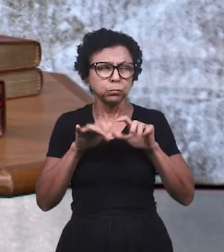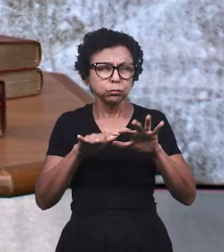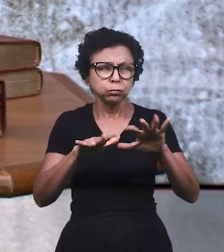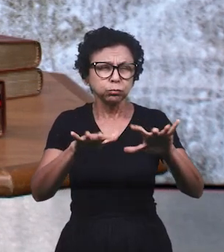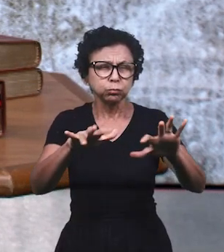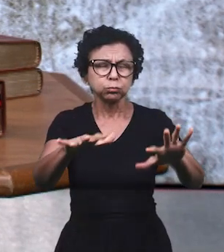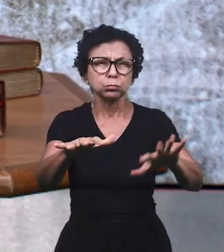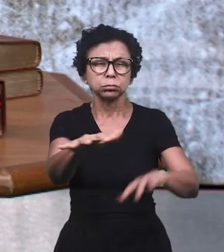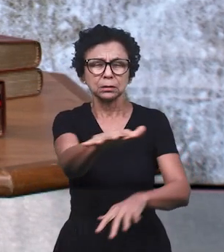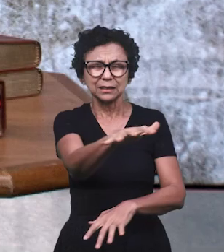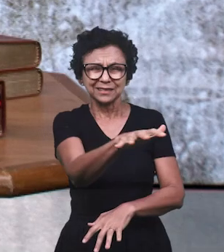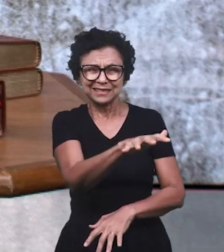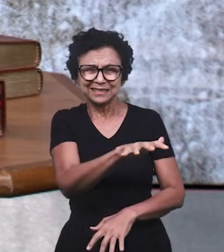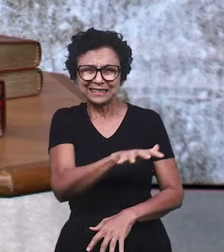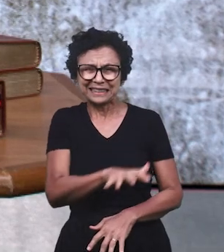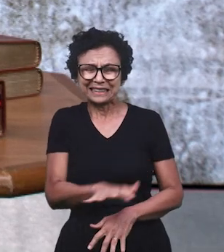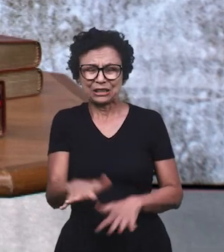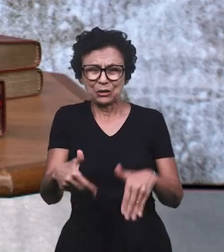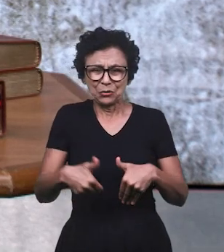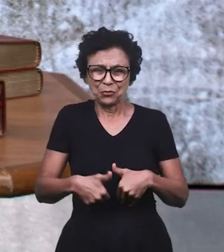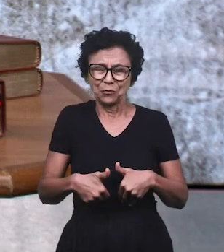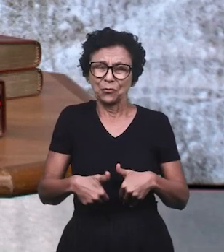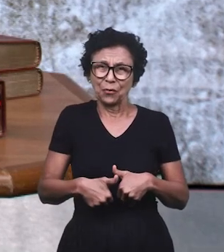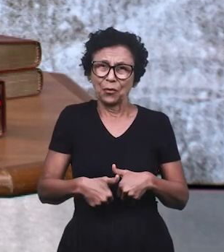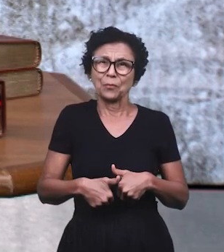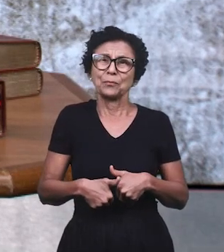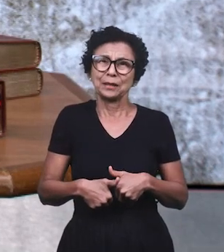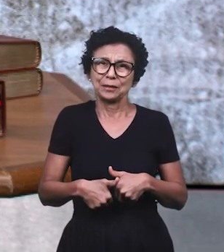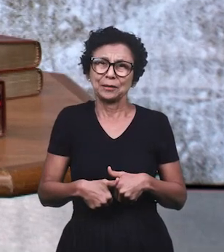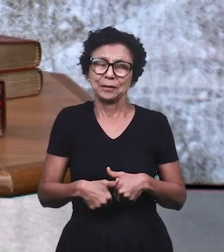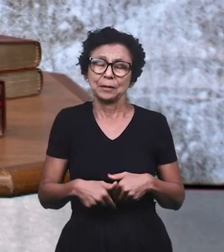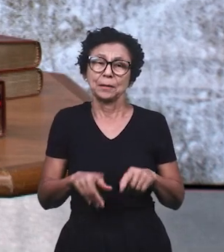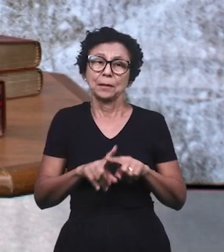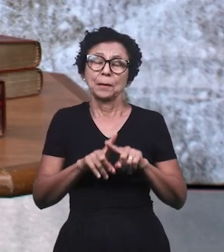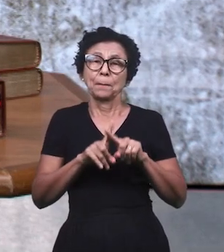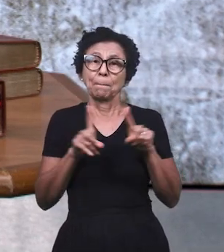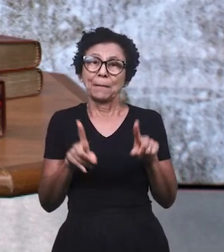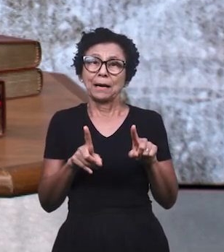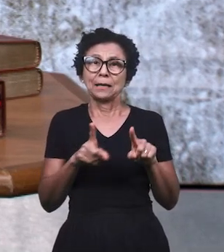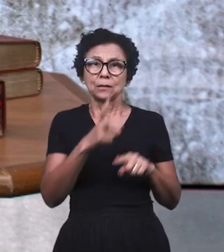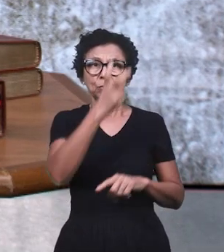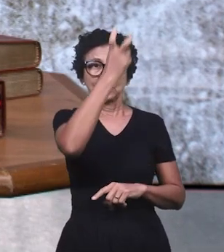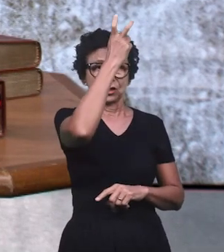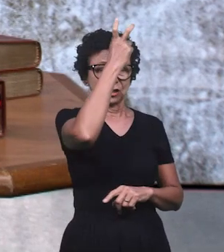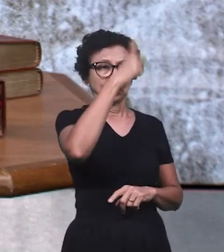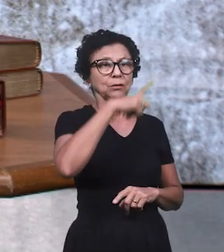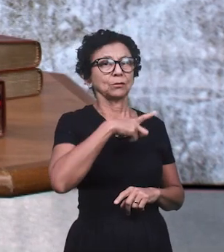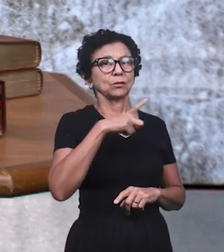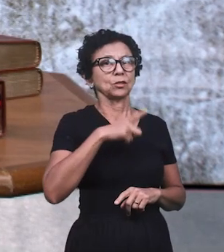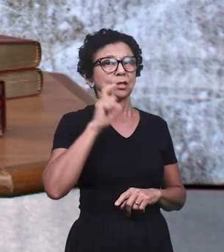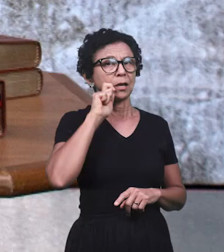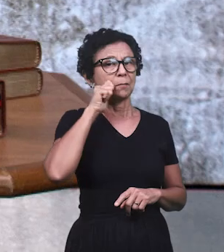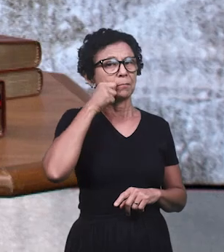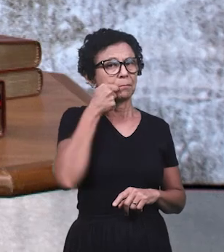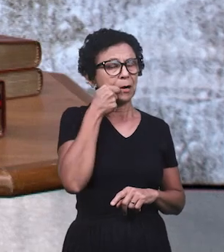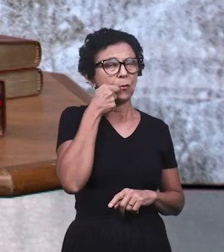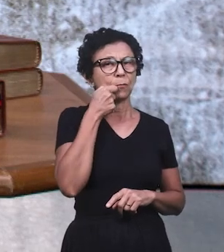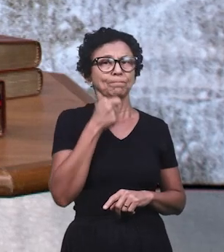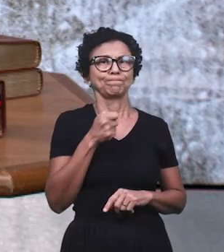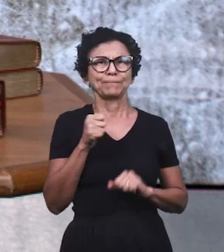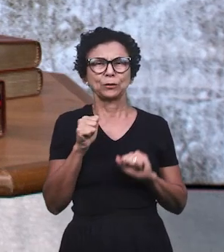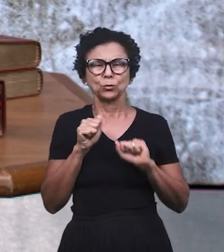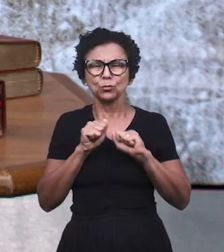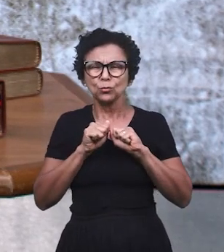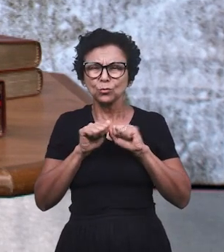terras, mas em toda a terra do Egito havia pão. E tendo toda a terra do Egito